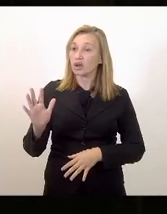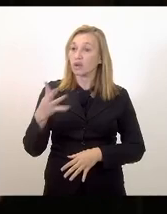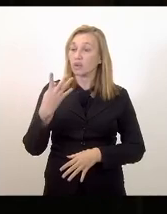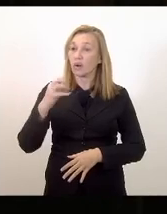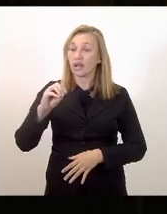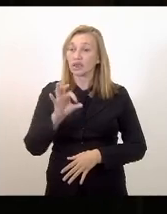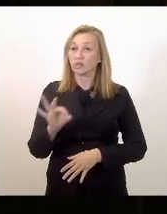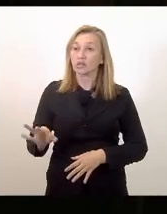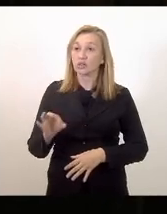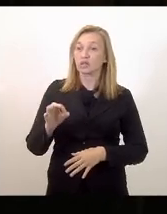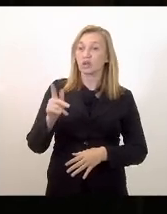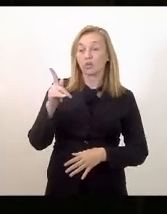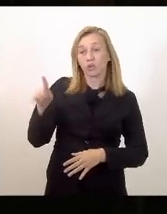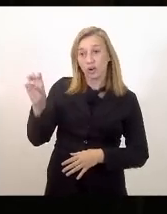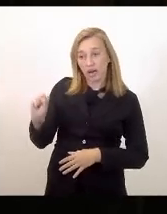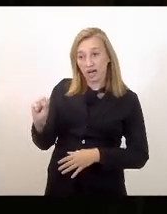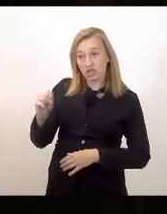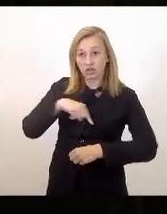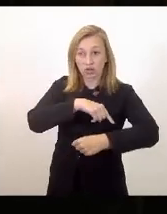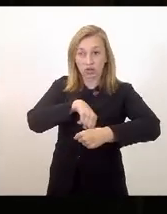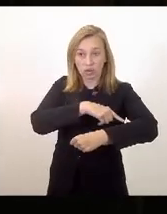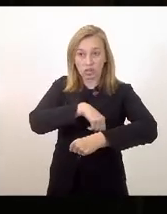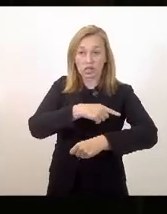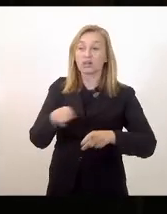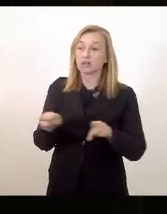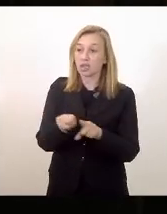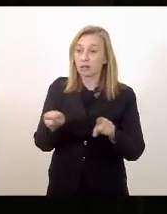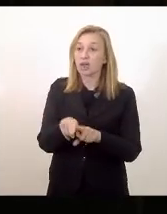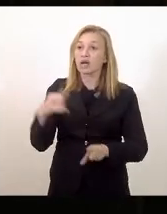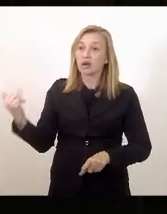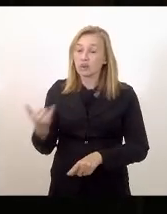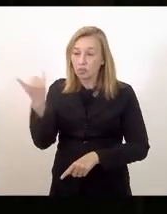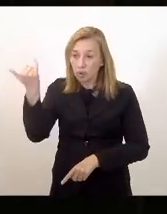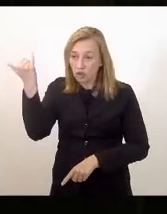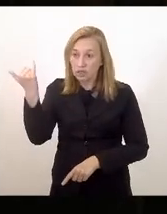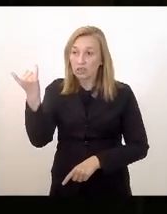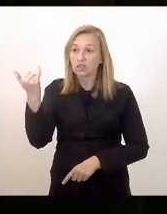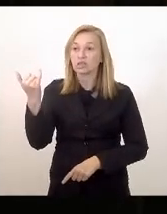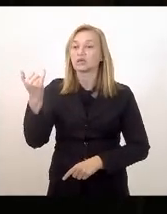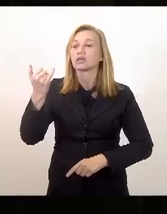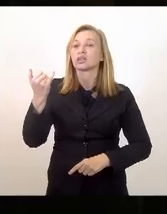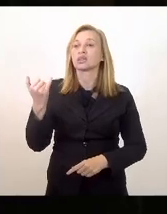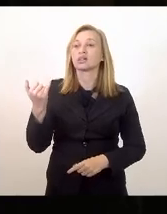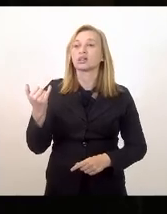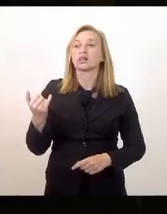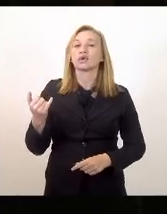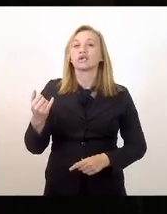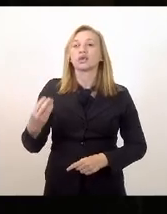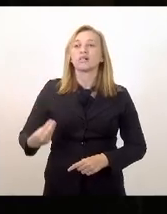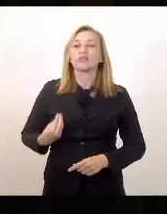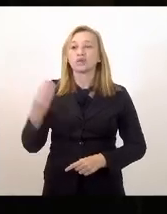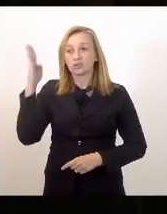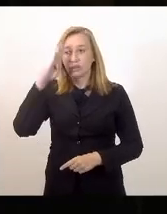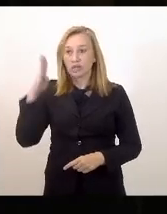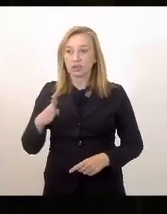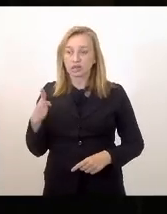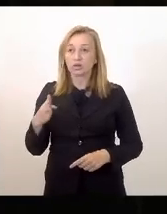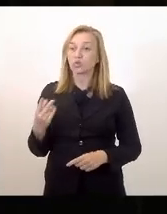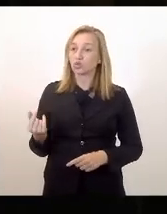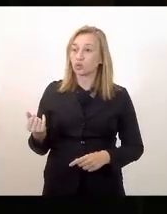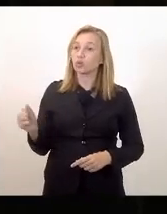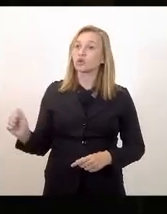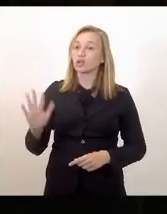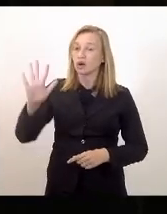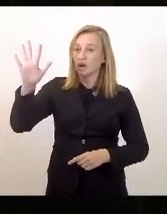gás de cozinha também, outro item importante e fundamental no cotidiano dos brasileiros e brasileiras, aumentando